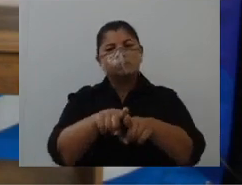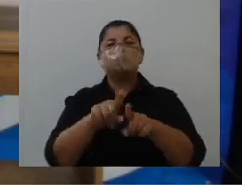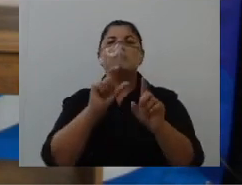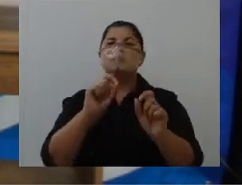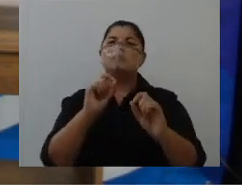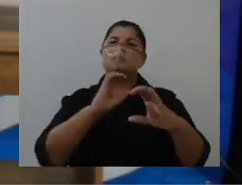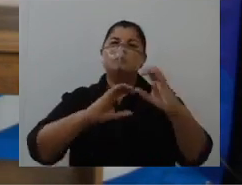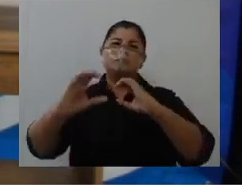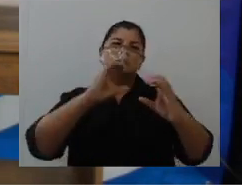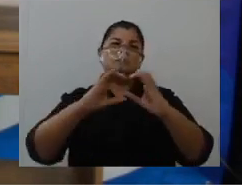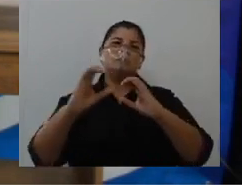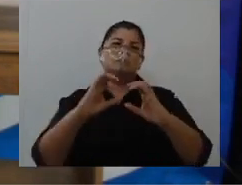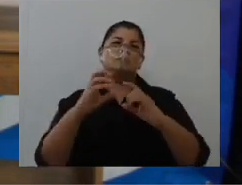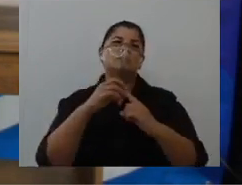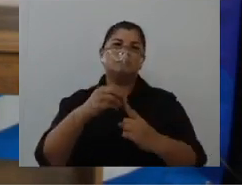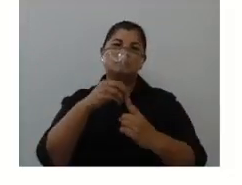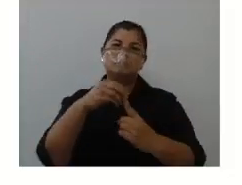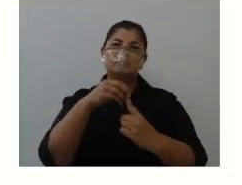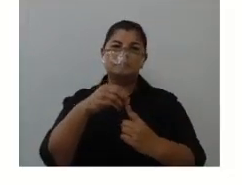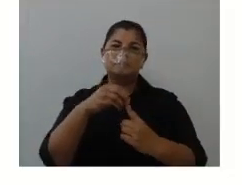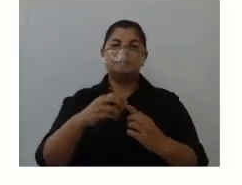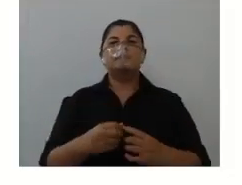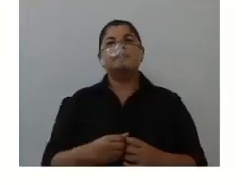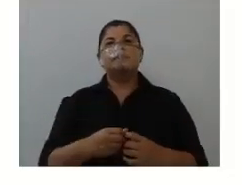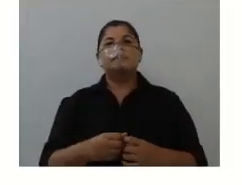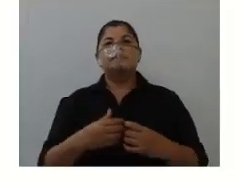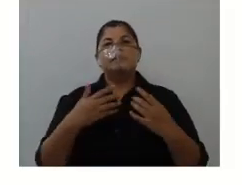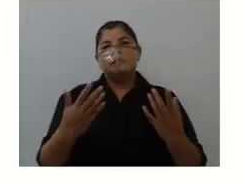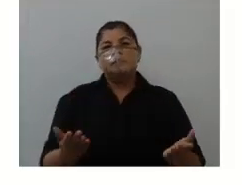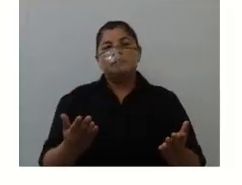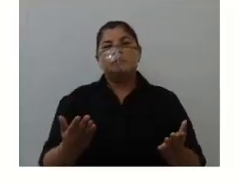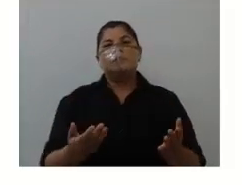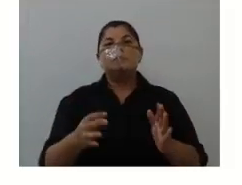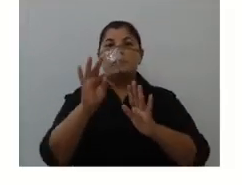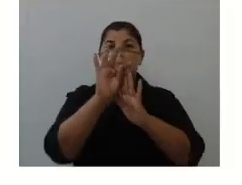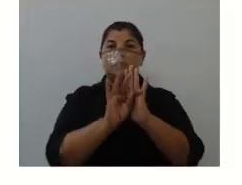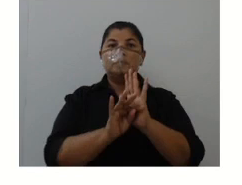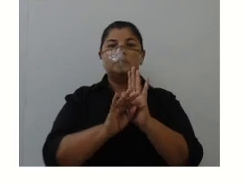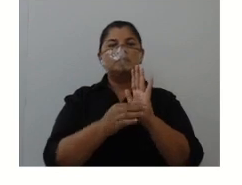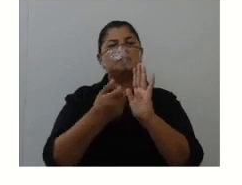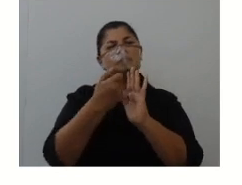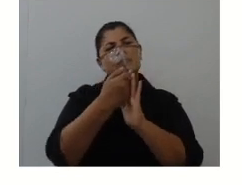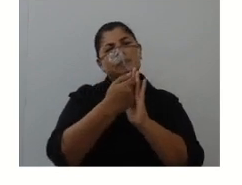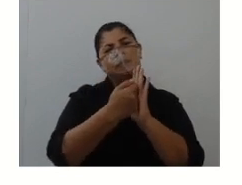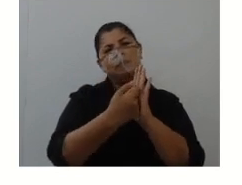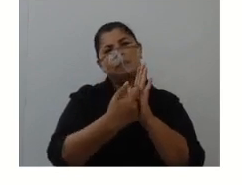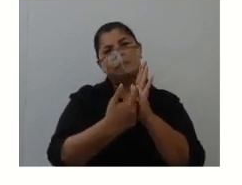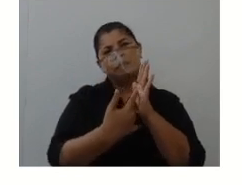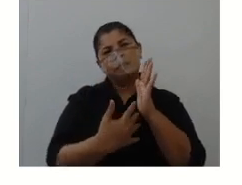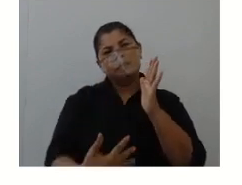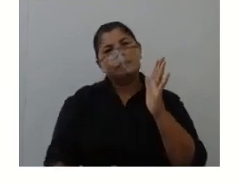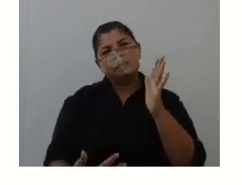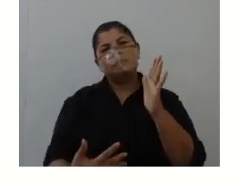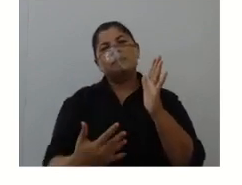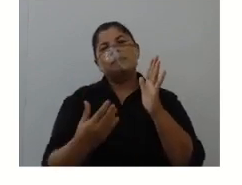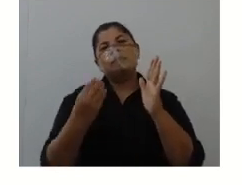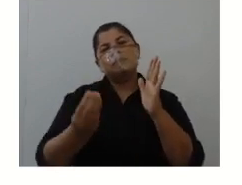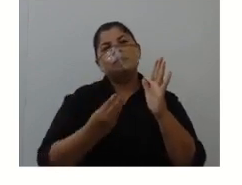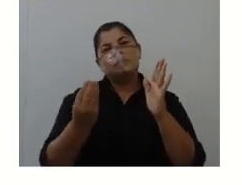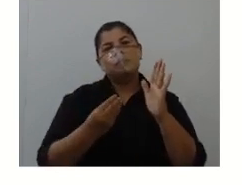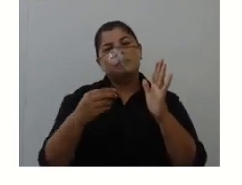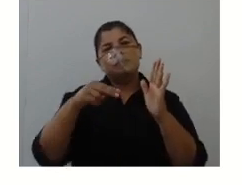comunicação. Tá? Então aqui, ó, quando eu vou falar, por exemplo, do texto narrativo, toda vez que vocês ouvirem falar